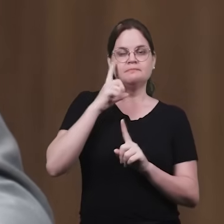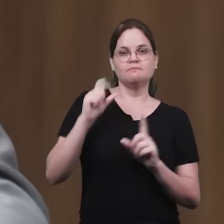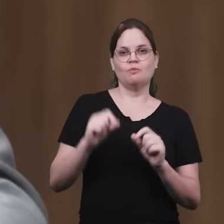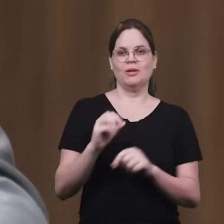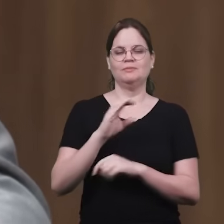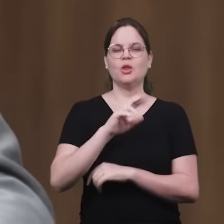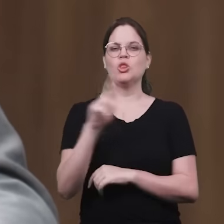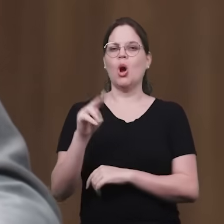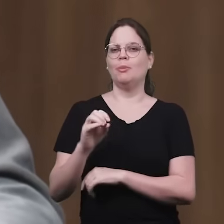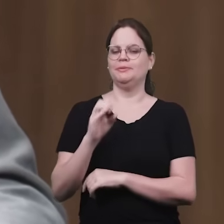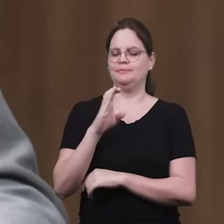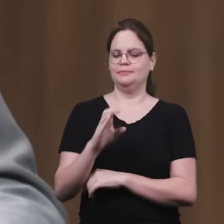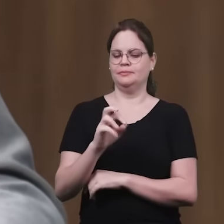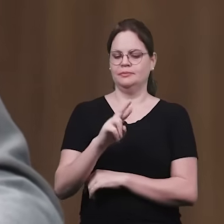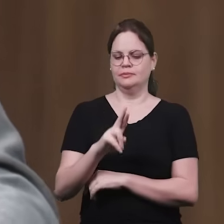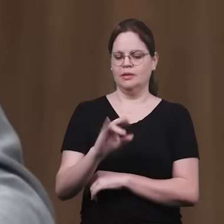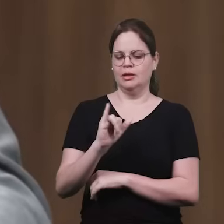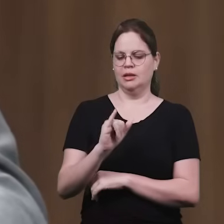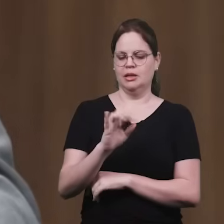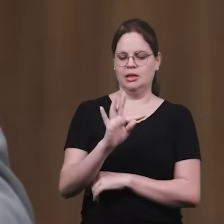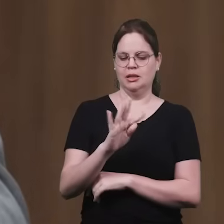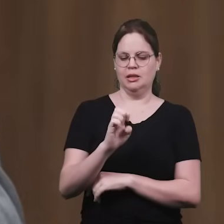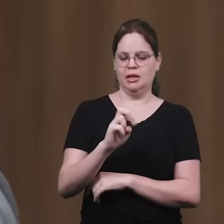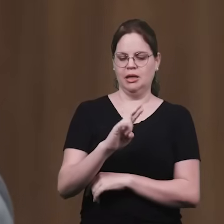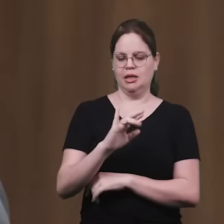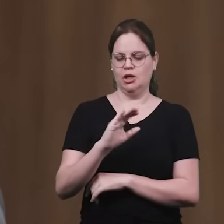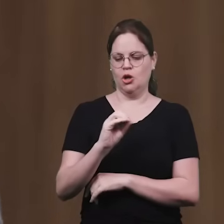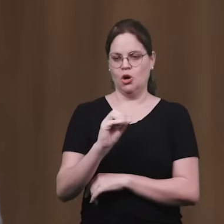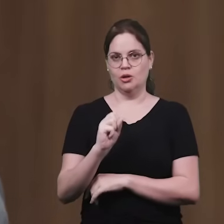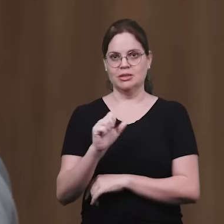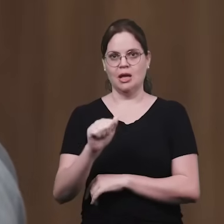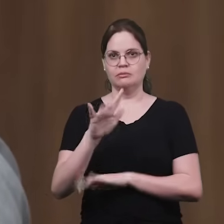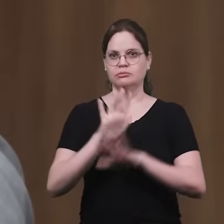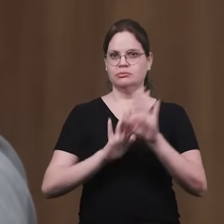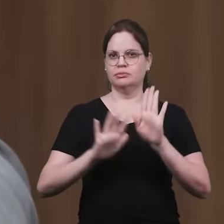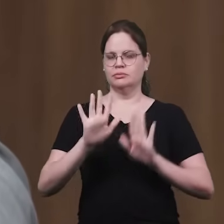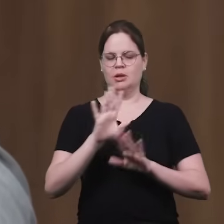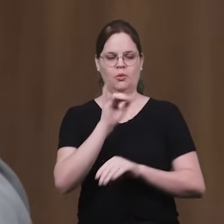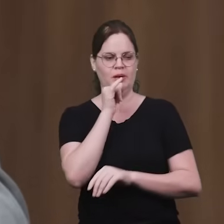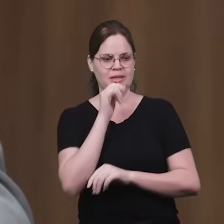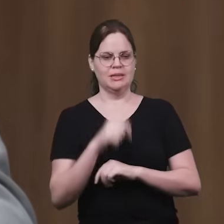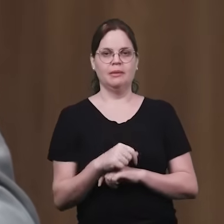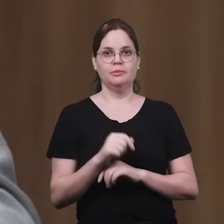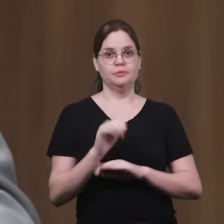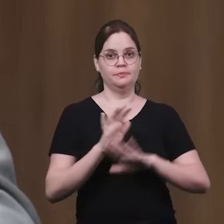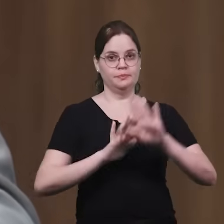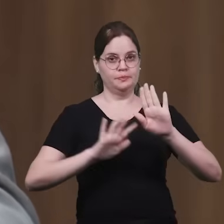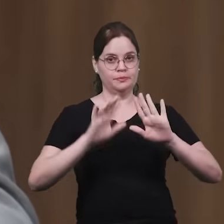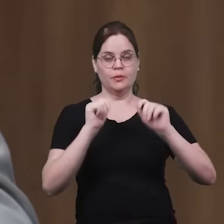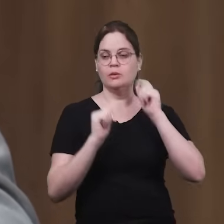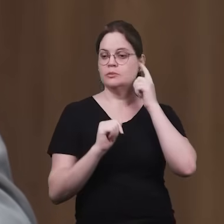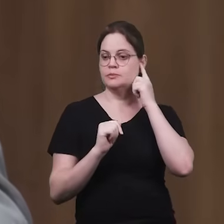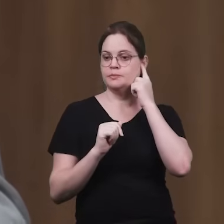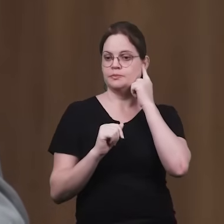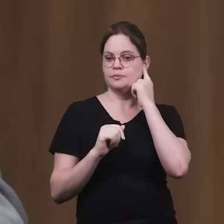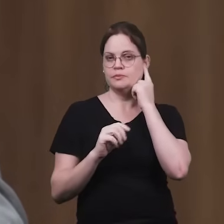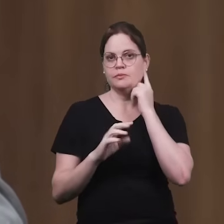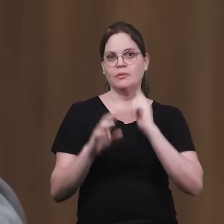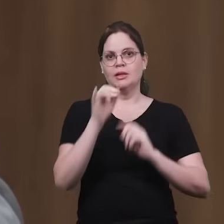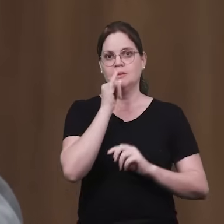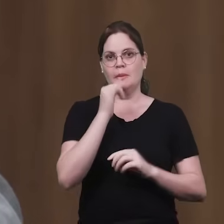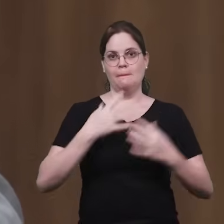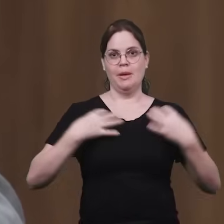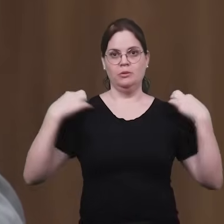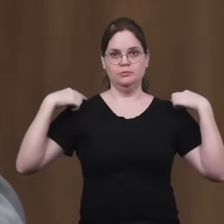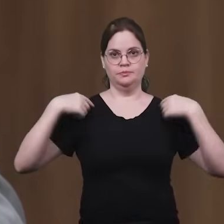criteriosa, é a forma onde a gente tem filtros. Se eu disser para vocês que o